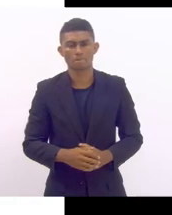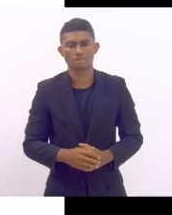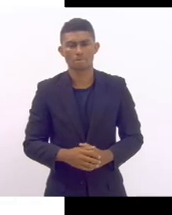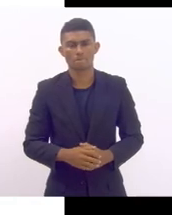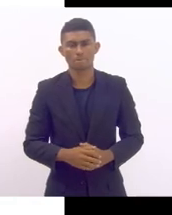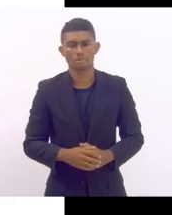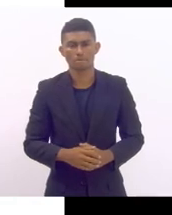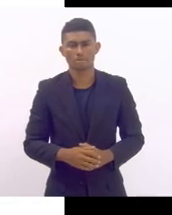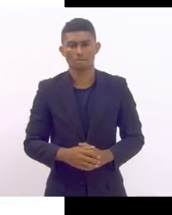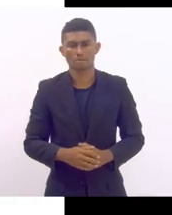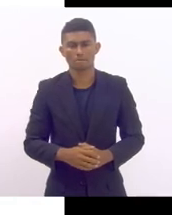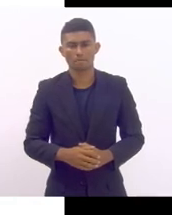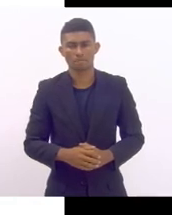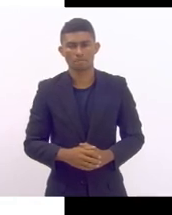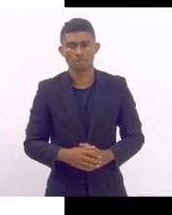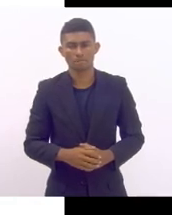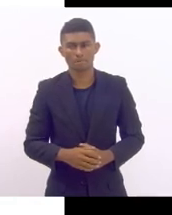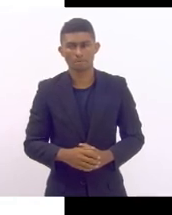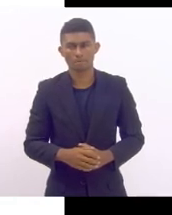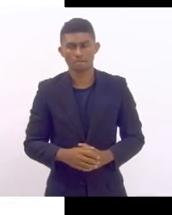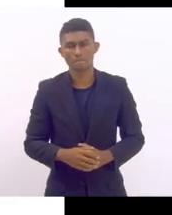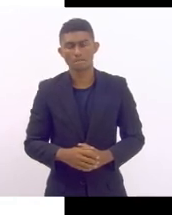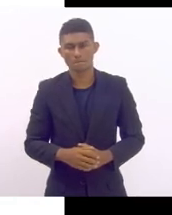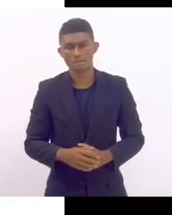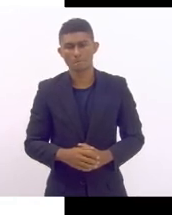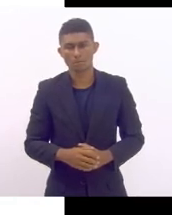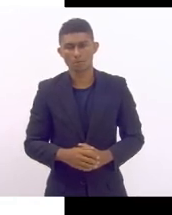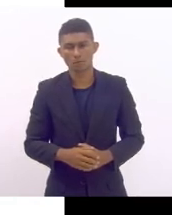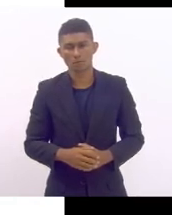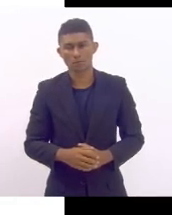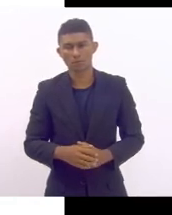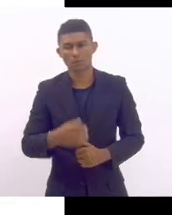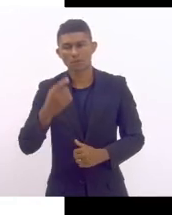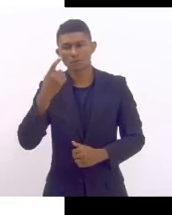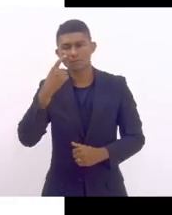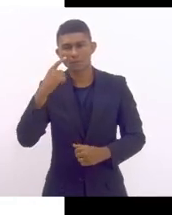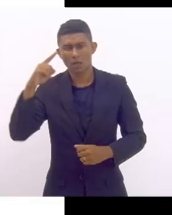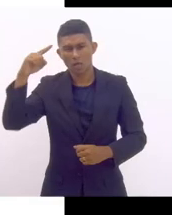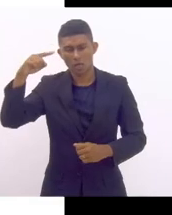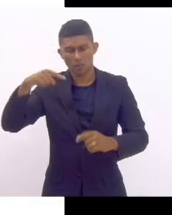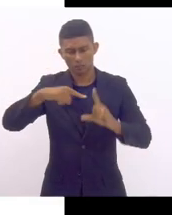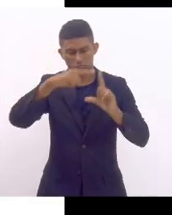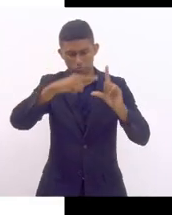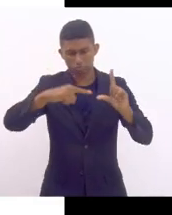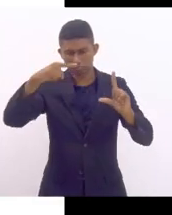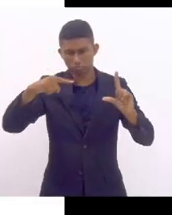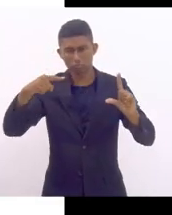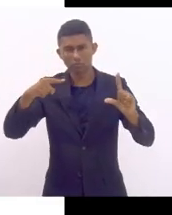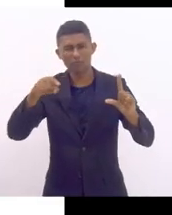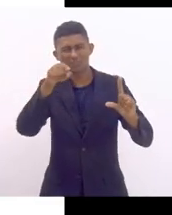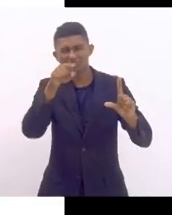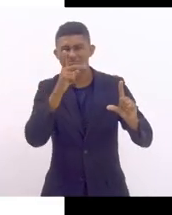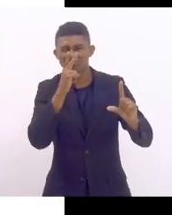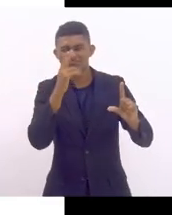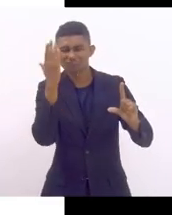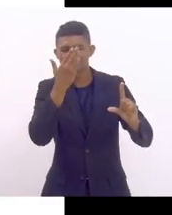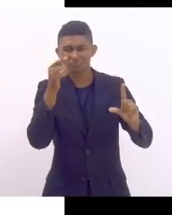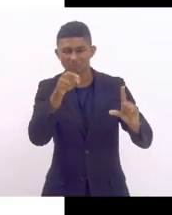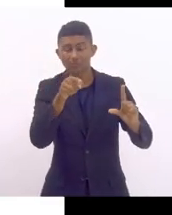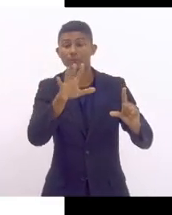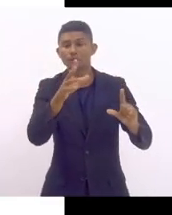é por causa que pegou Mas nós vamos olhar aqui a curva no tá aparecendo Mas se nós olharmos em